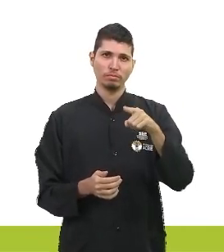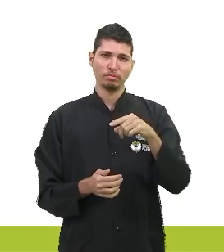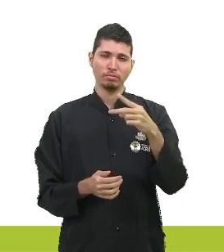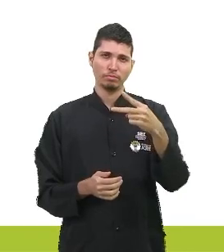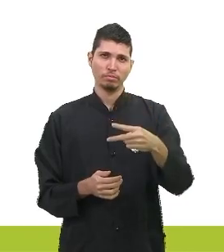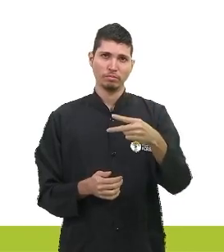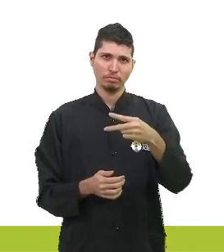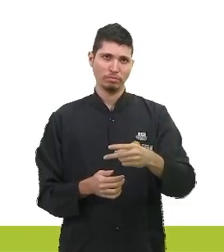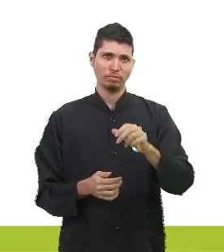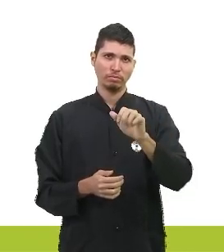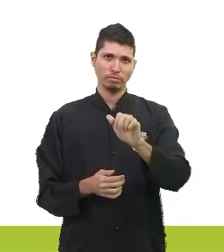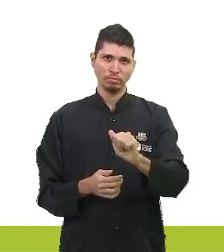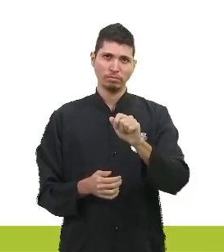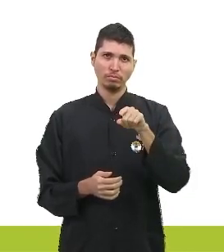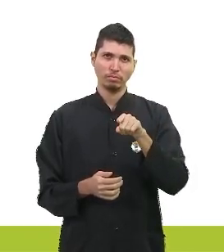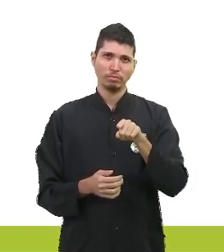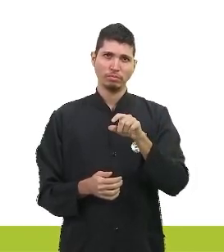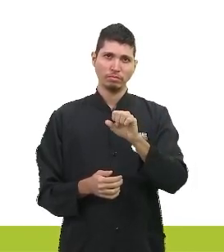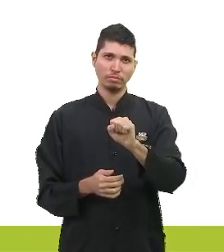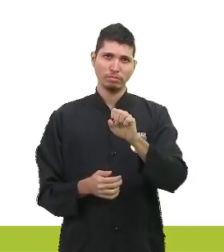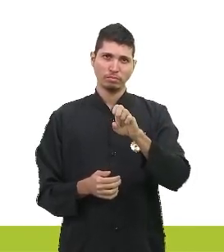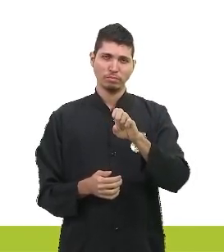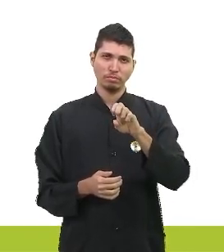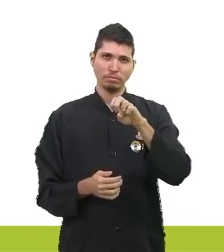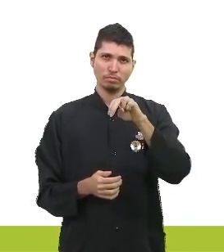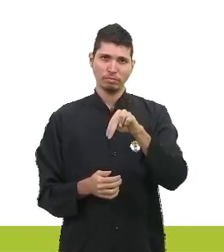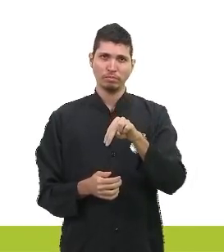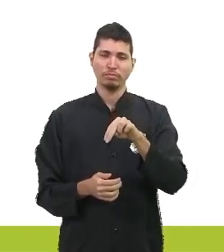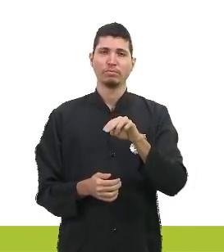A vezes seno de beta.